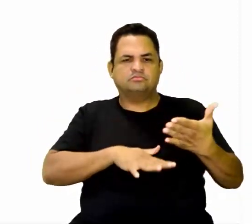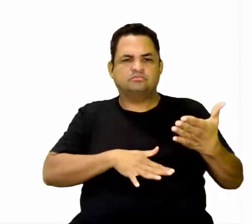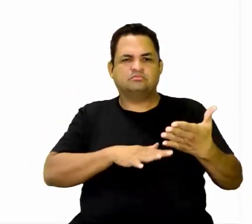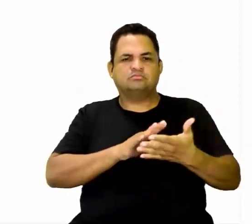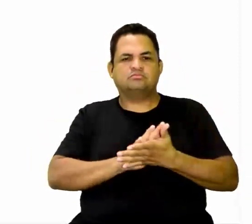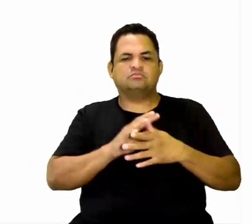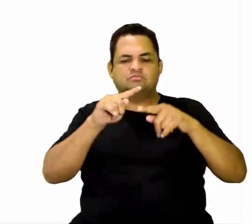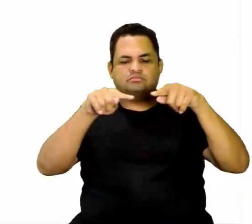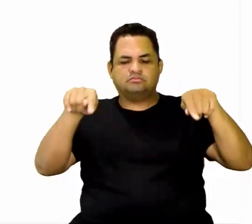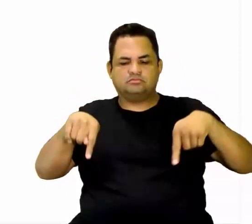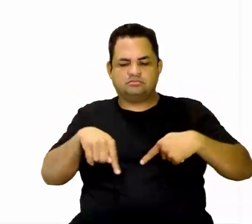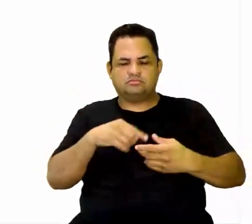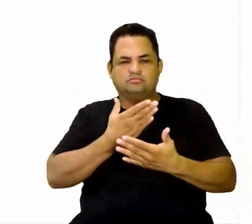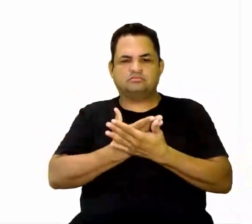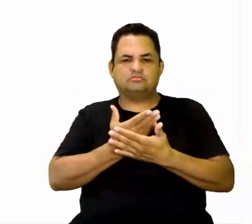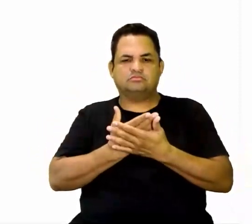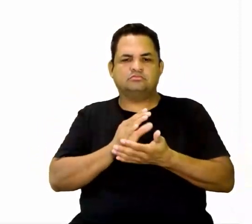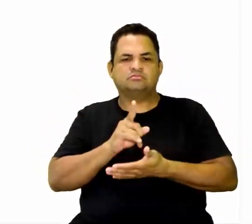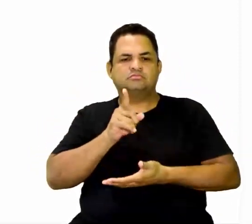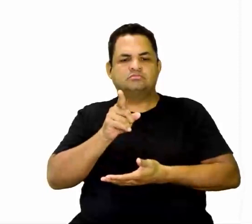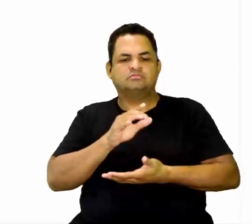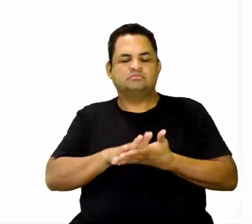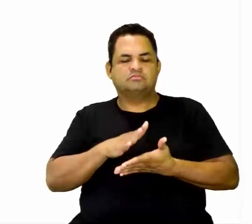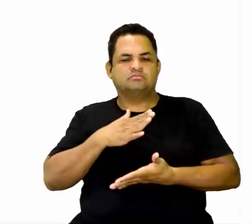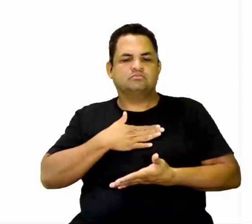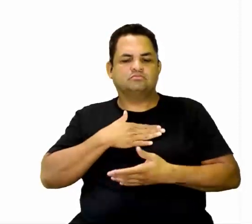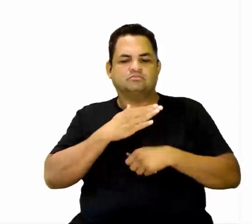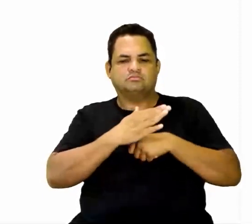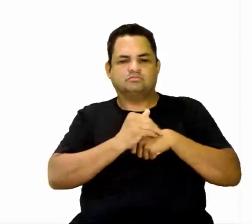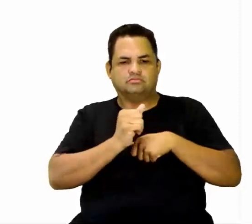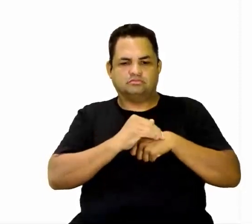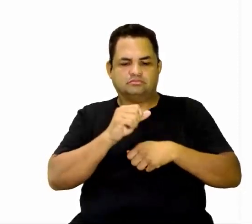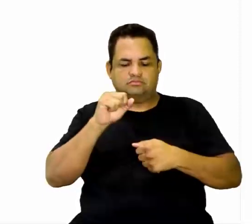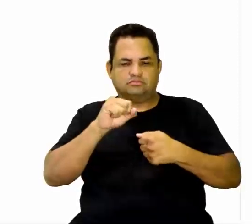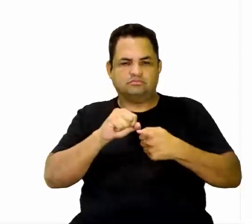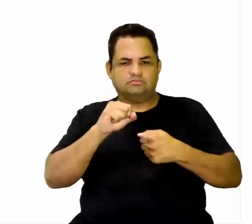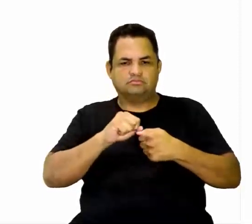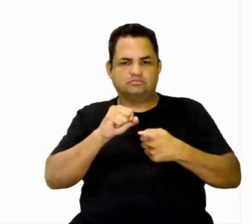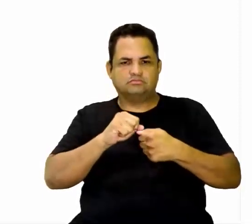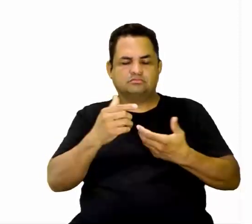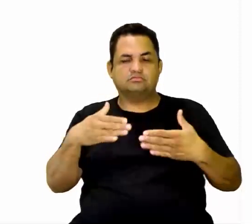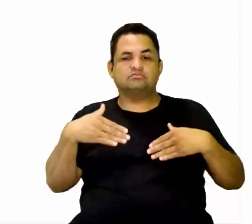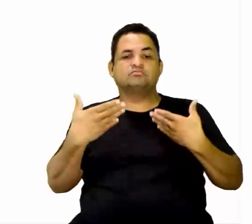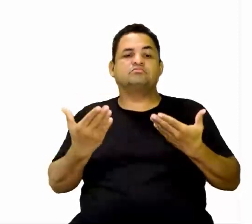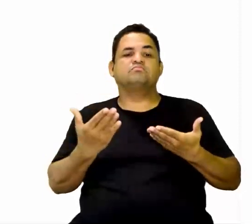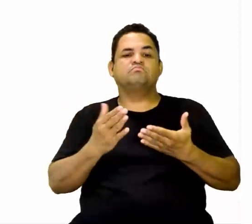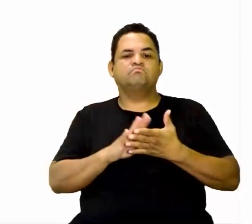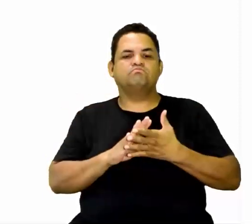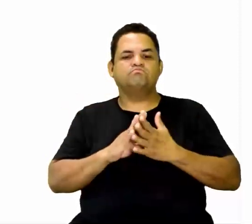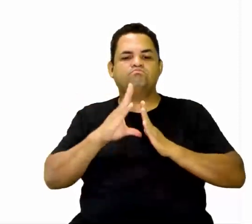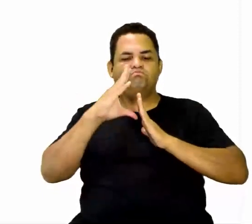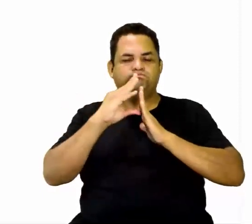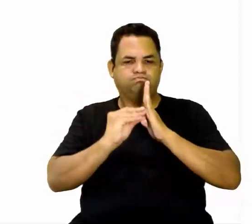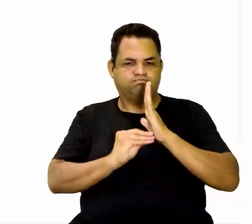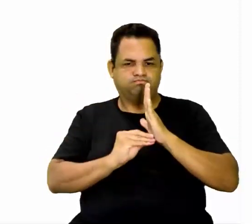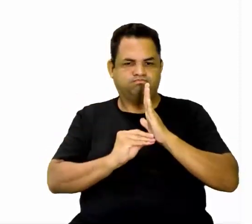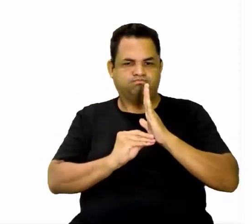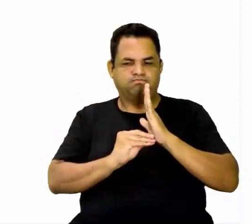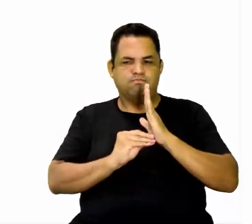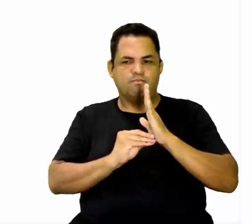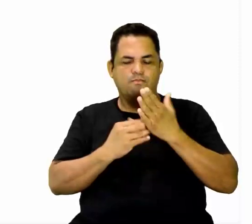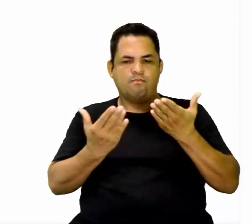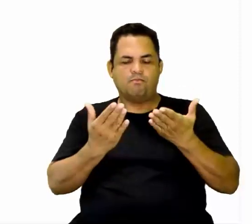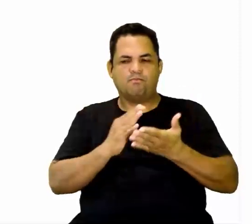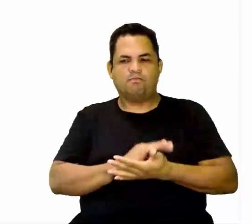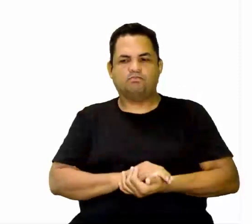sala de aula que você, meu caro aluno, realizou, uma vez que esse conteúdo está,